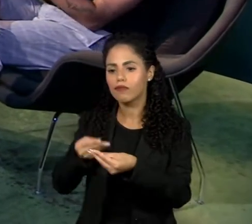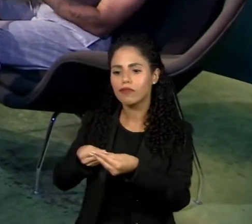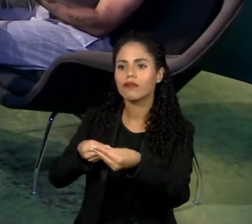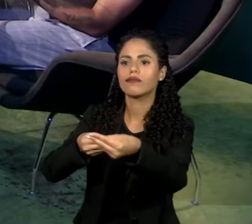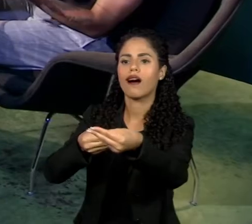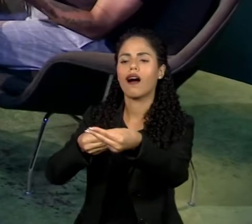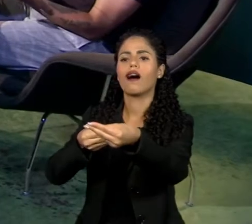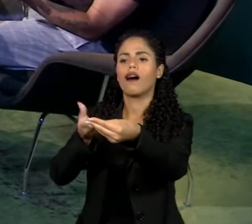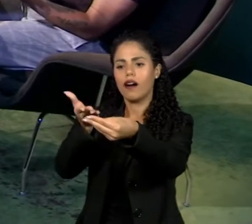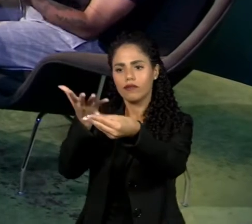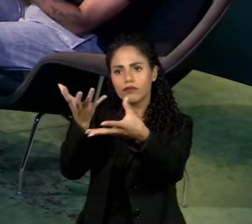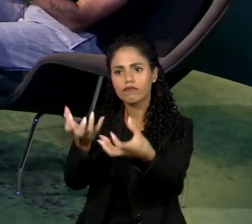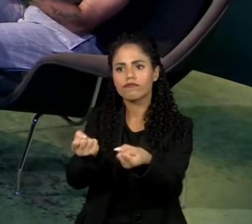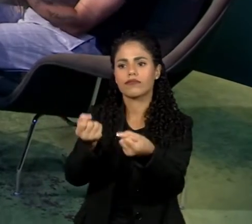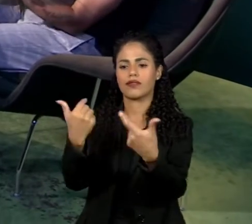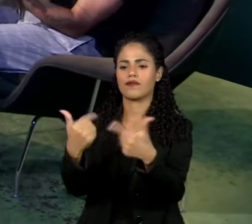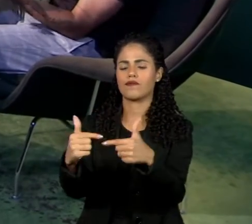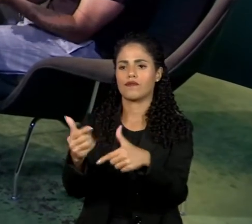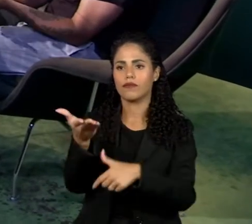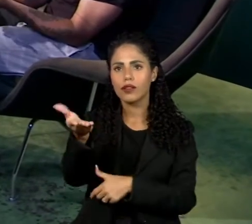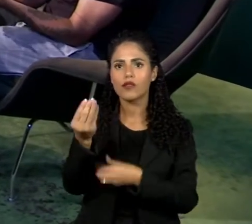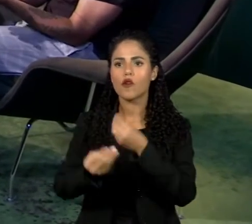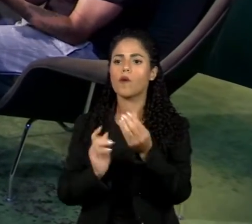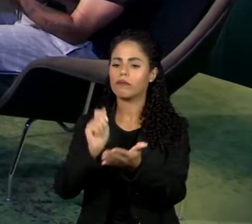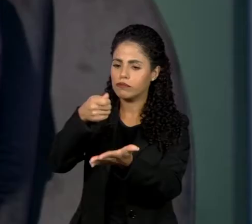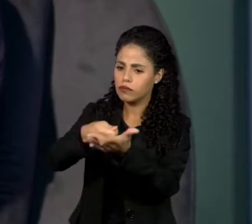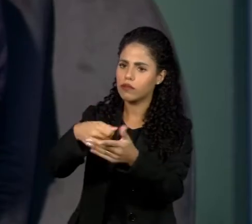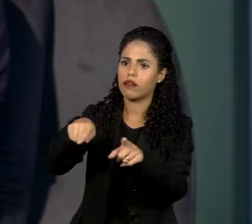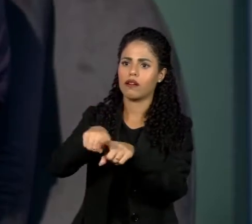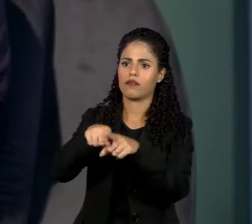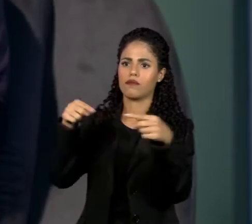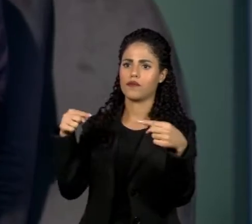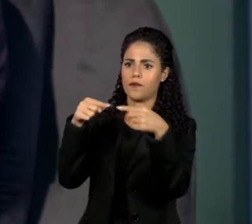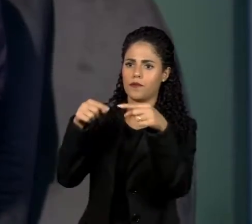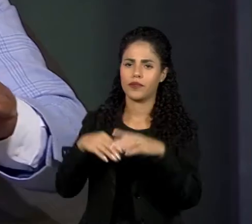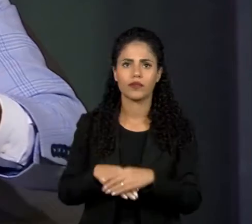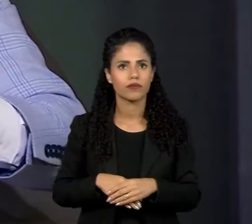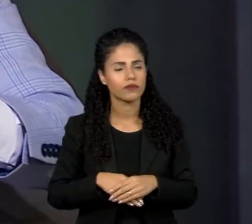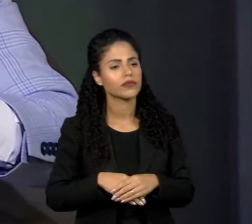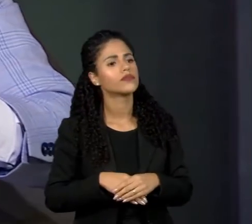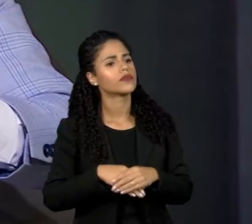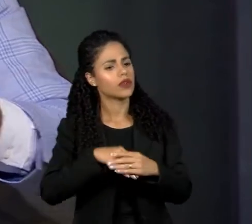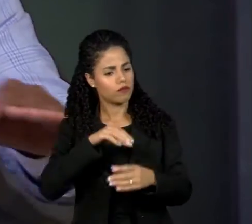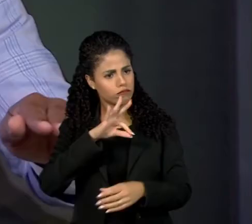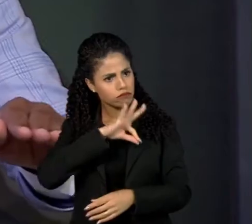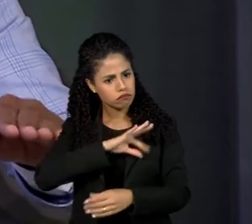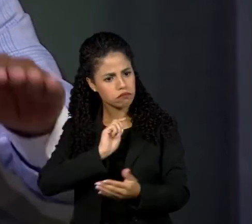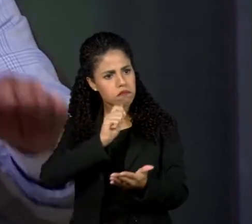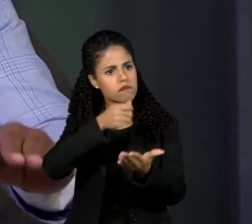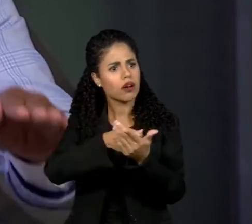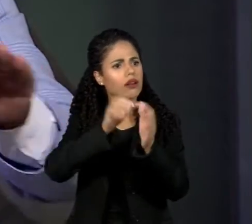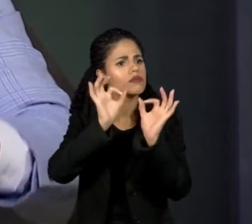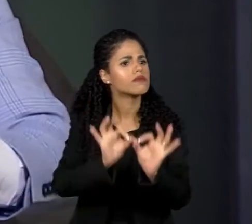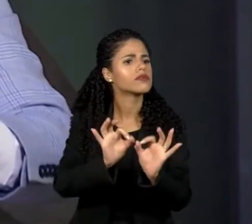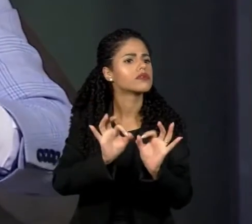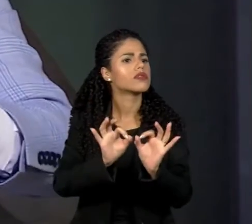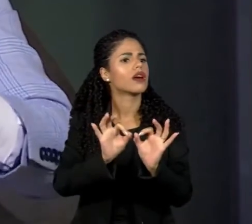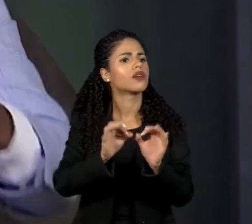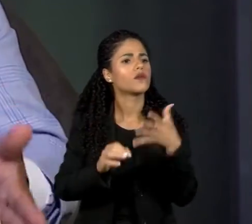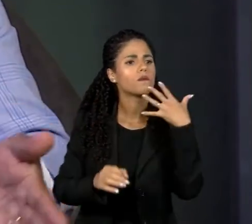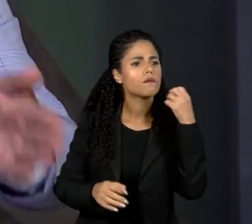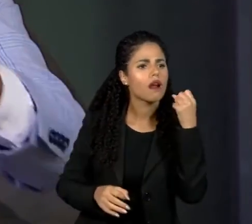nesse lugar dentro da sua relevância e que precisa ser bem paga para isso. Pelo menos está sendo paga justamente, negros e